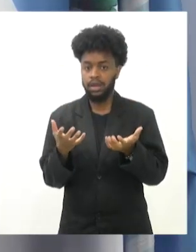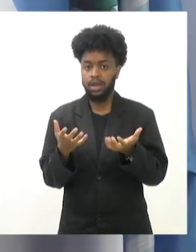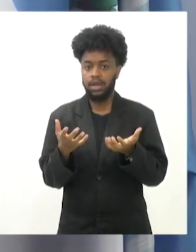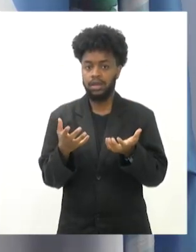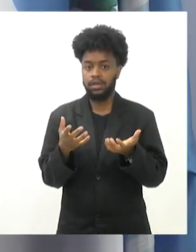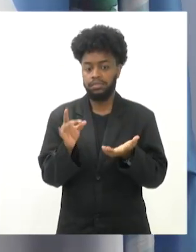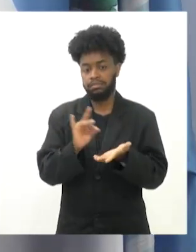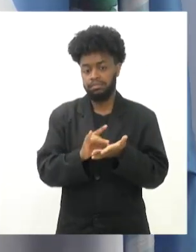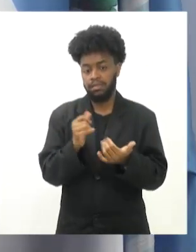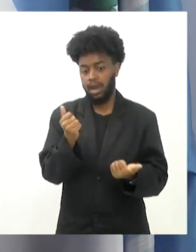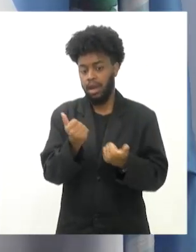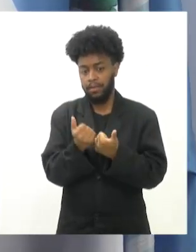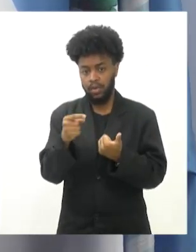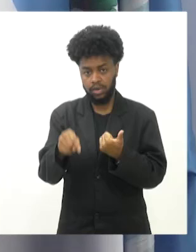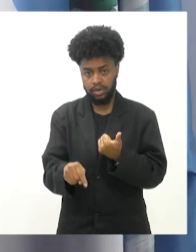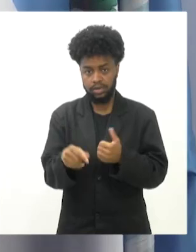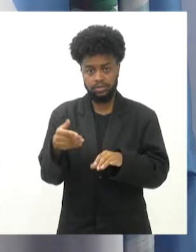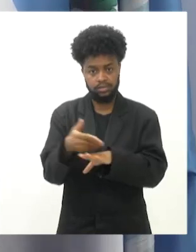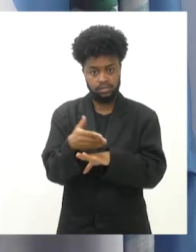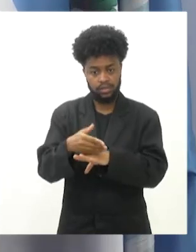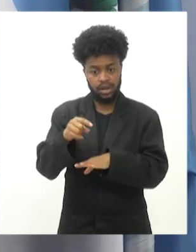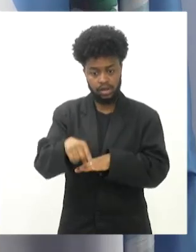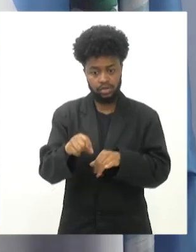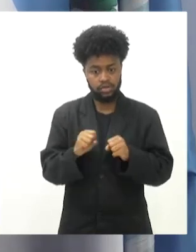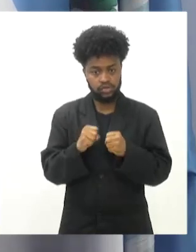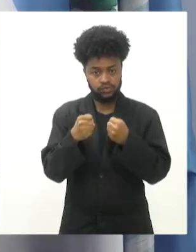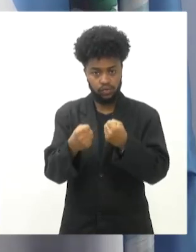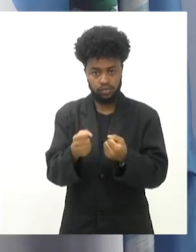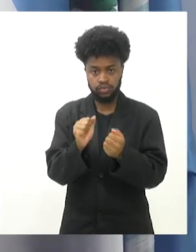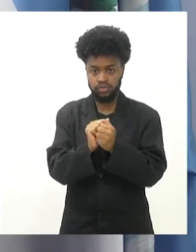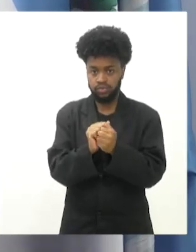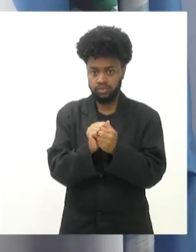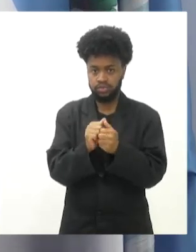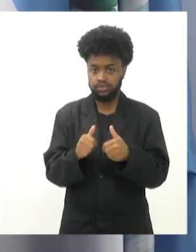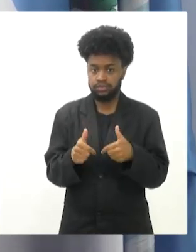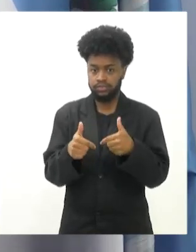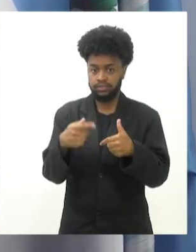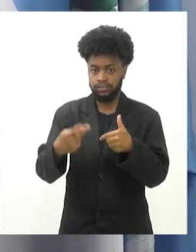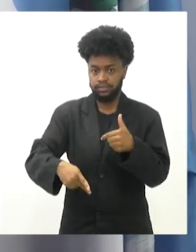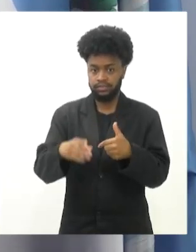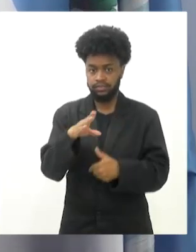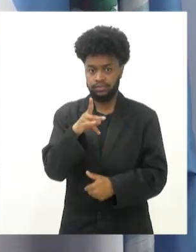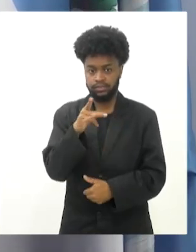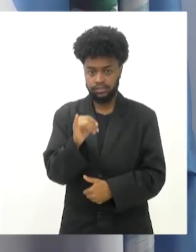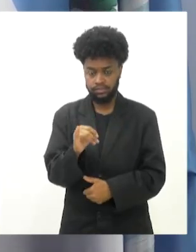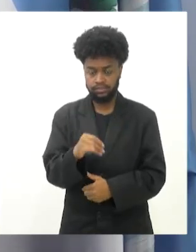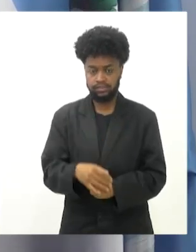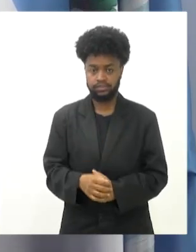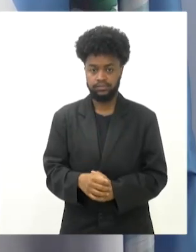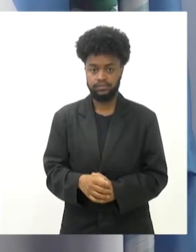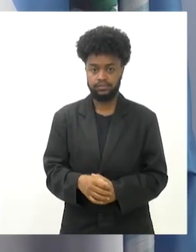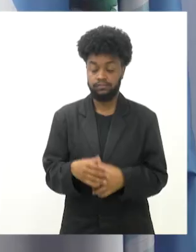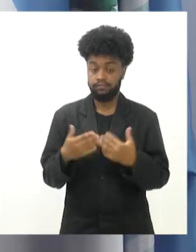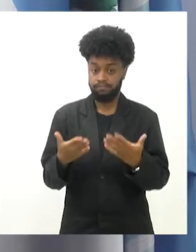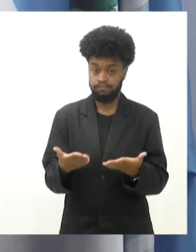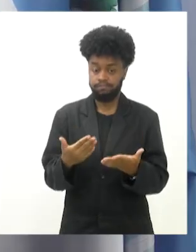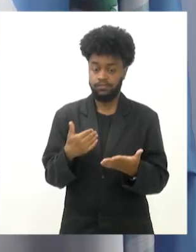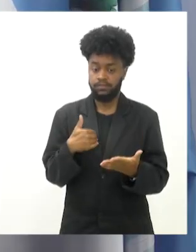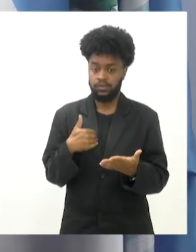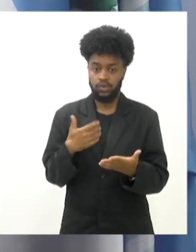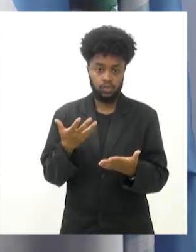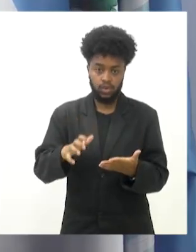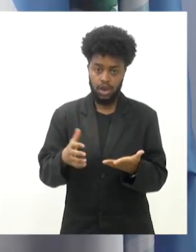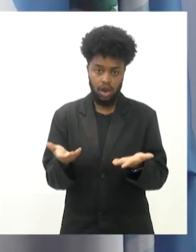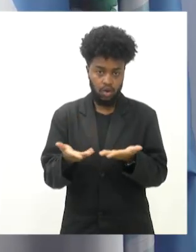esteja conosco aqui, integre esse esforço concentrado nas ações da CPI, e eu me privaria de fazê-lo